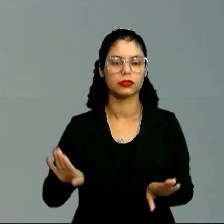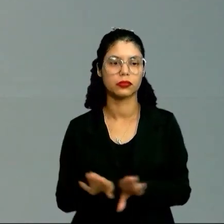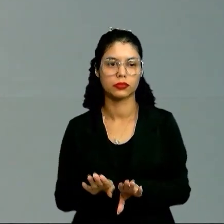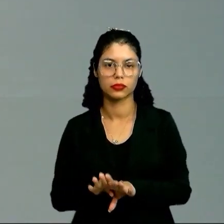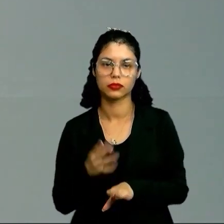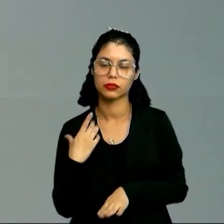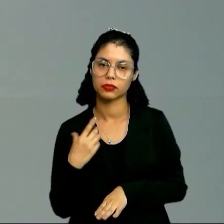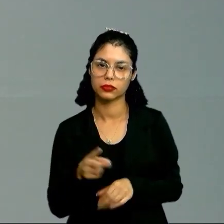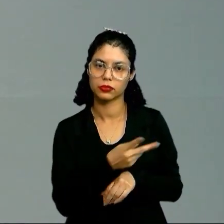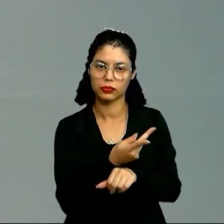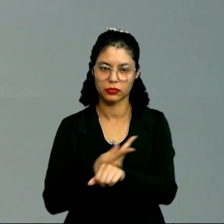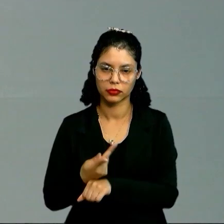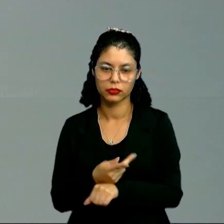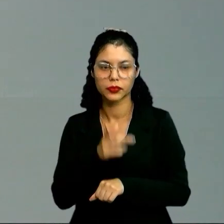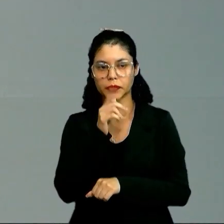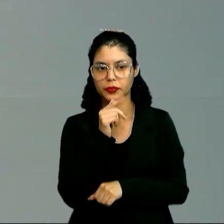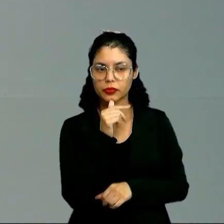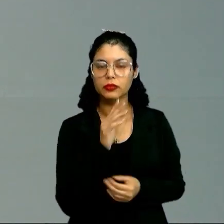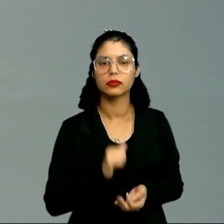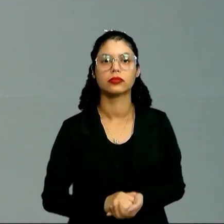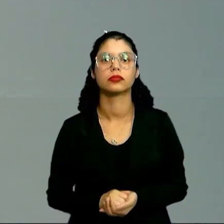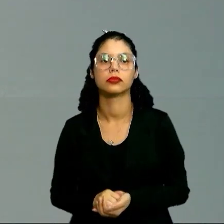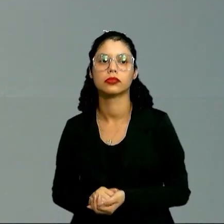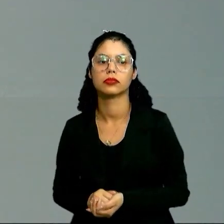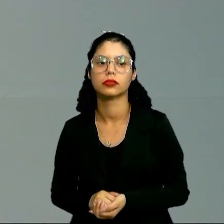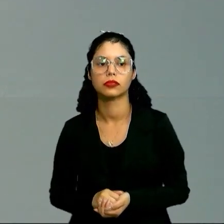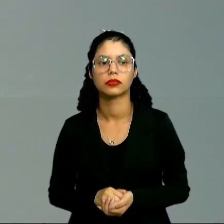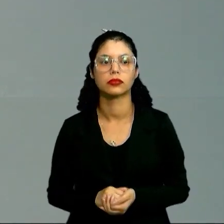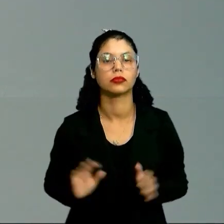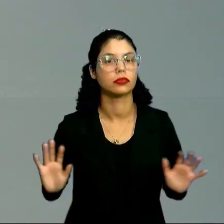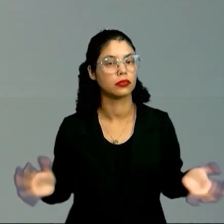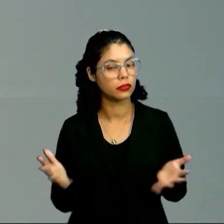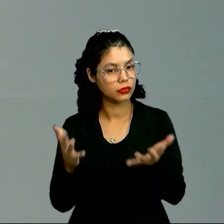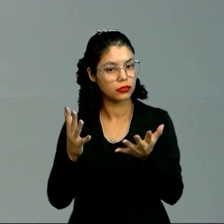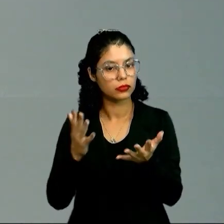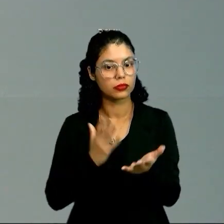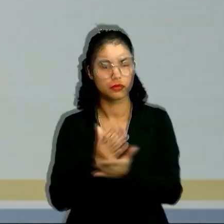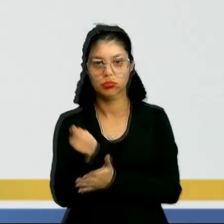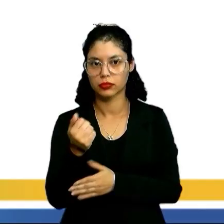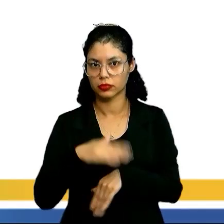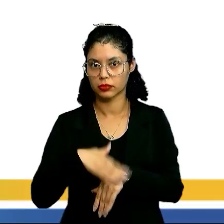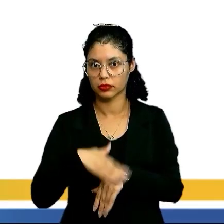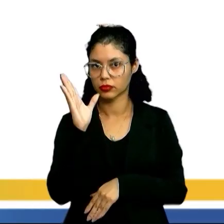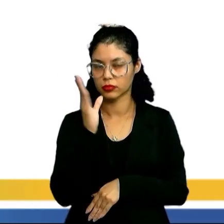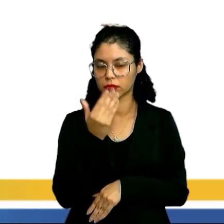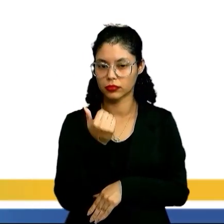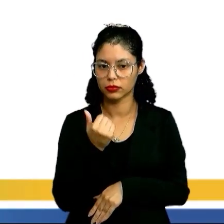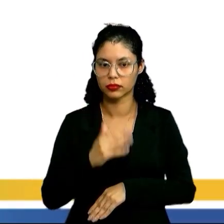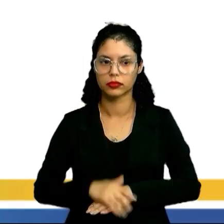indo atrás de água, sais minerais, então eles estão sendo aí estimulados para buscar mais alimentos.